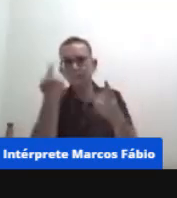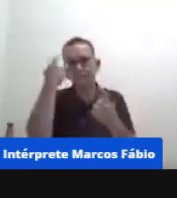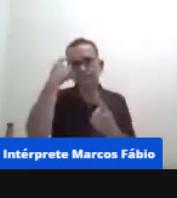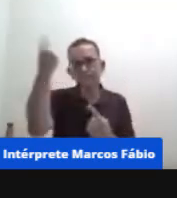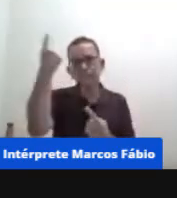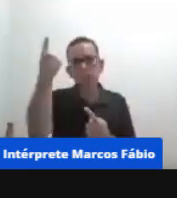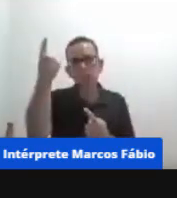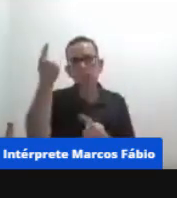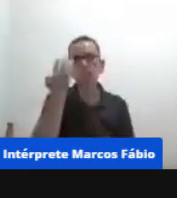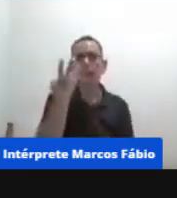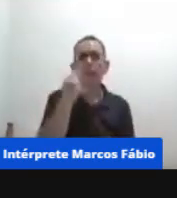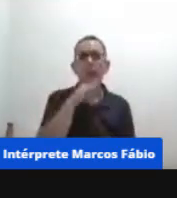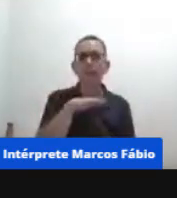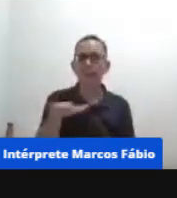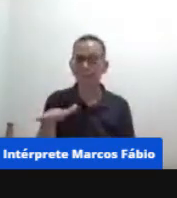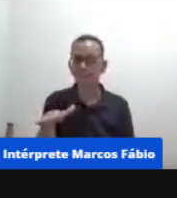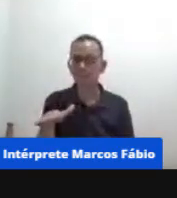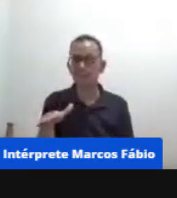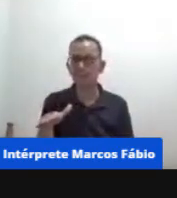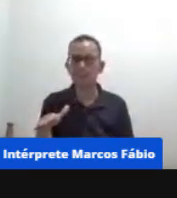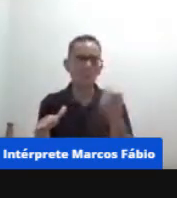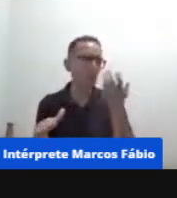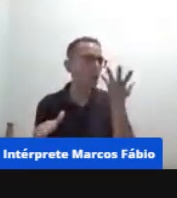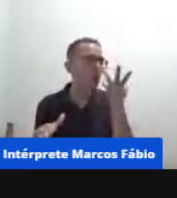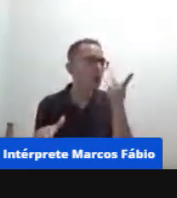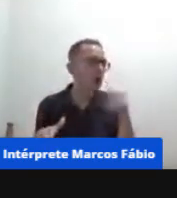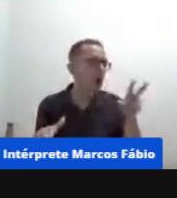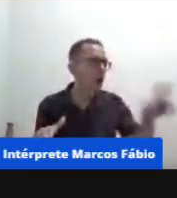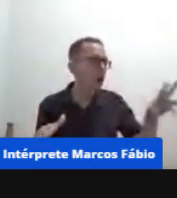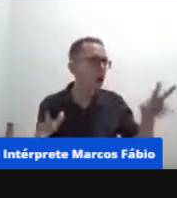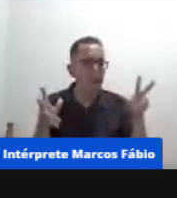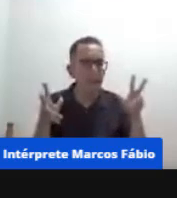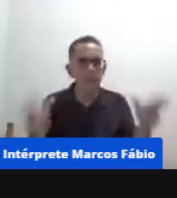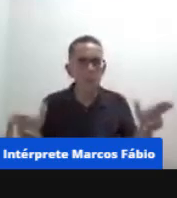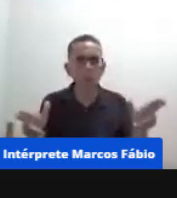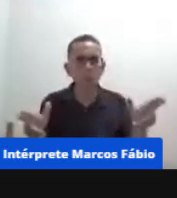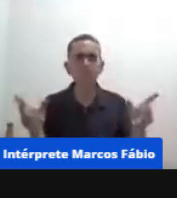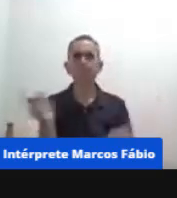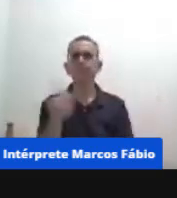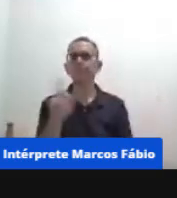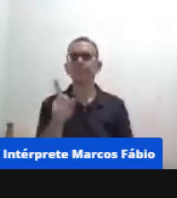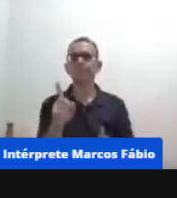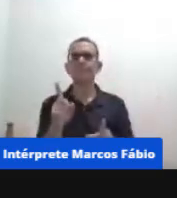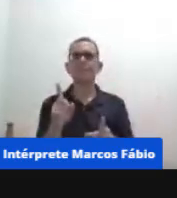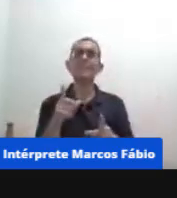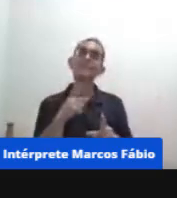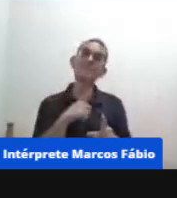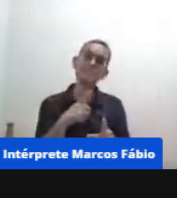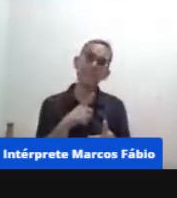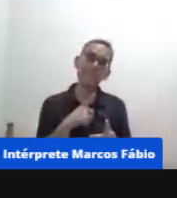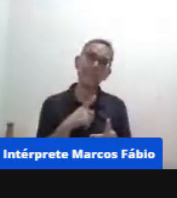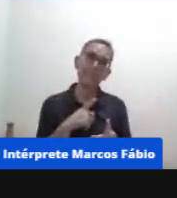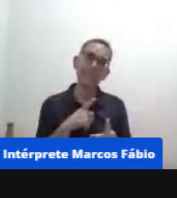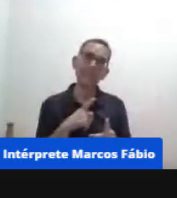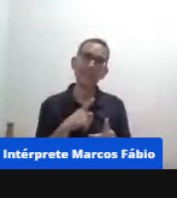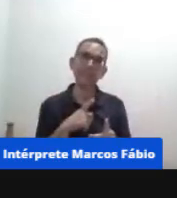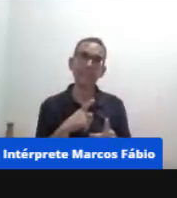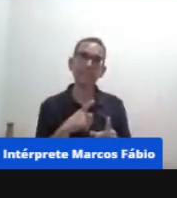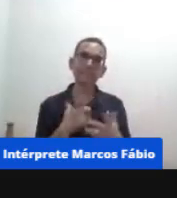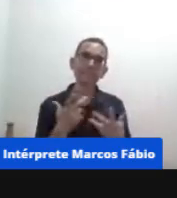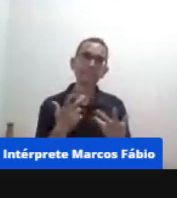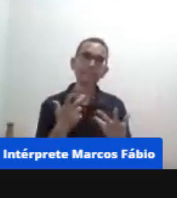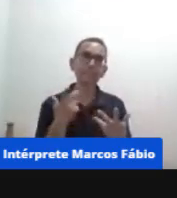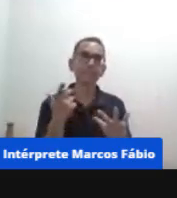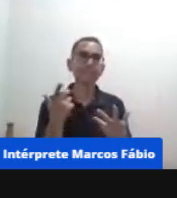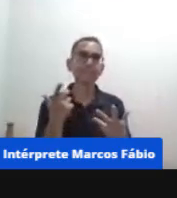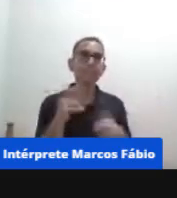para outra criança, mesmo que essas apresentem diagnósticos semelhantes. Então, eu preciso conhecer como essa criança